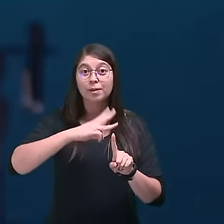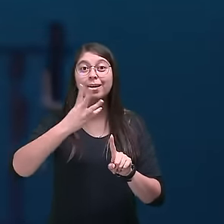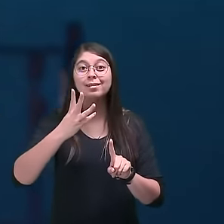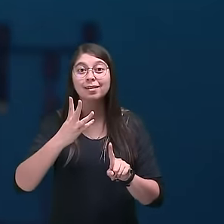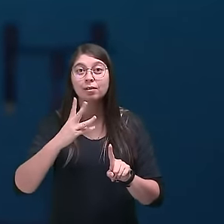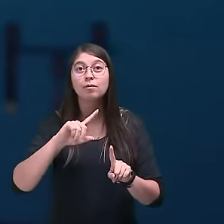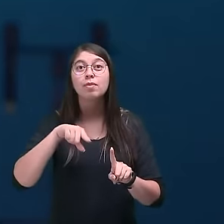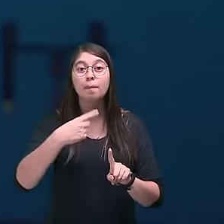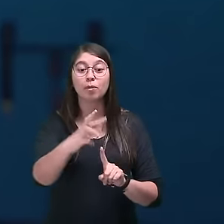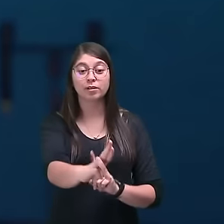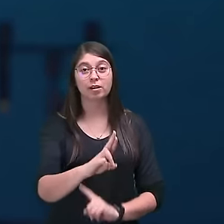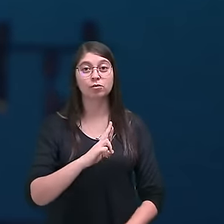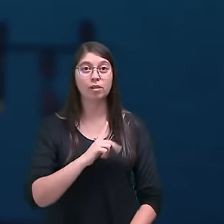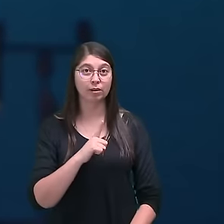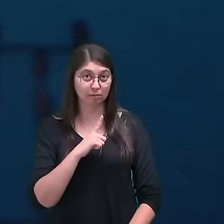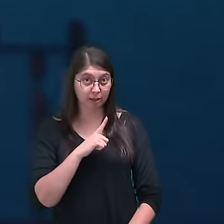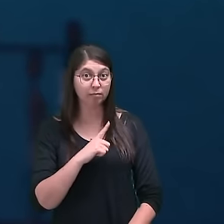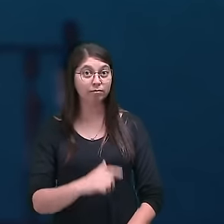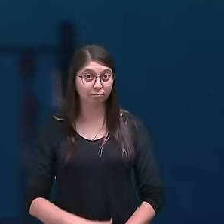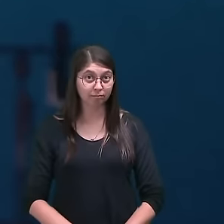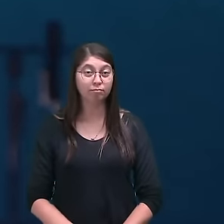fruto.